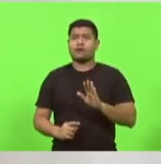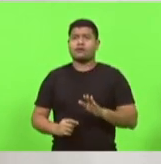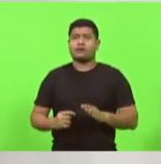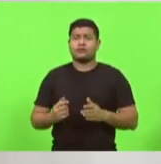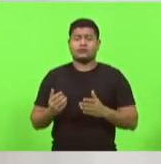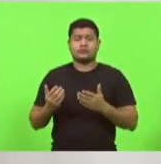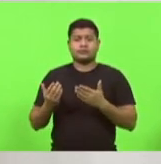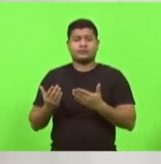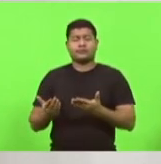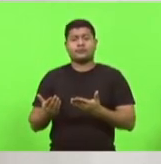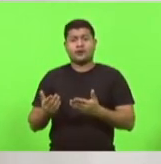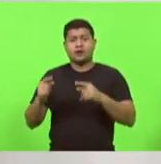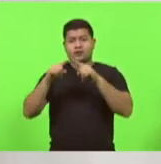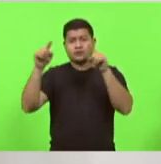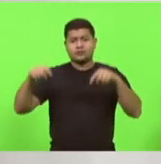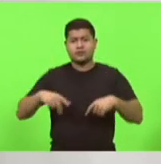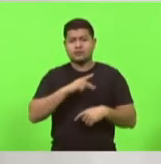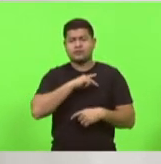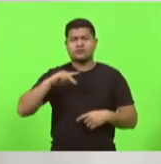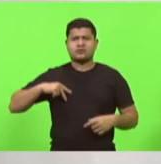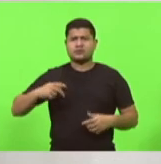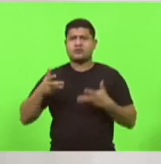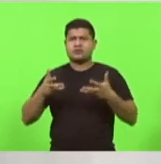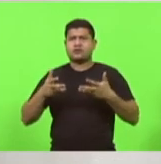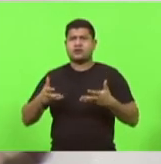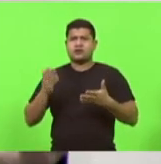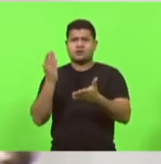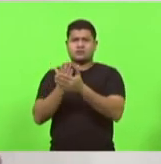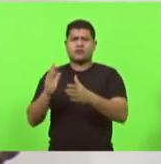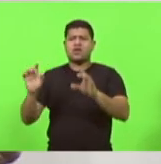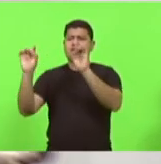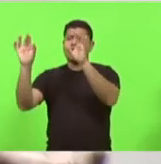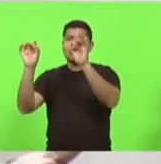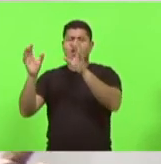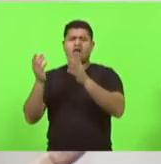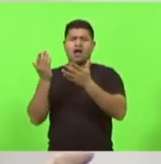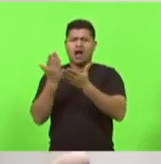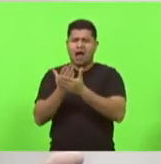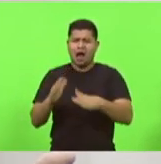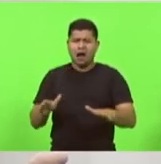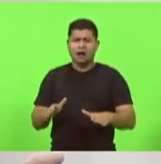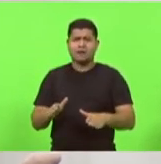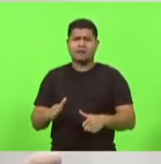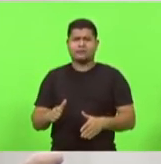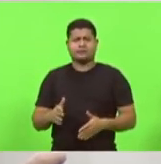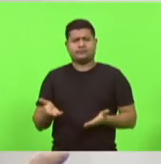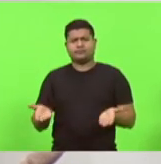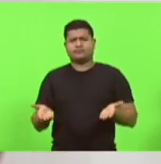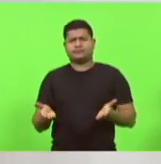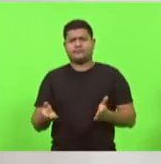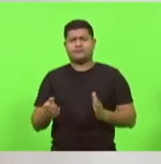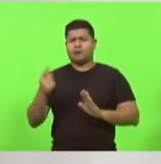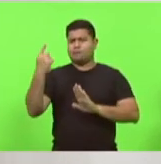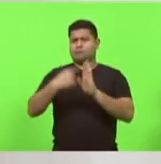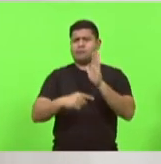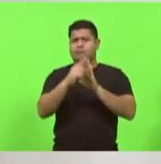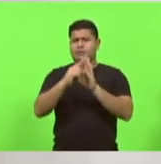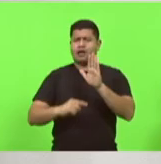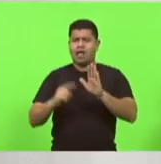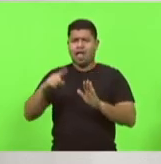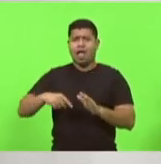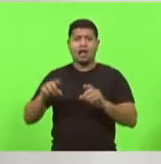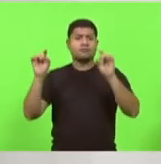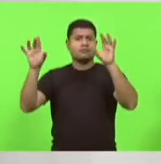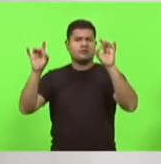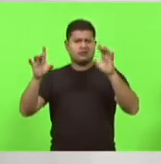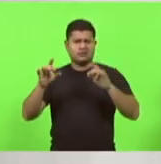servidor público? Ah, queremos acabar com o privilégio. Então, refis, perdão, é privilégio? Pagar a vida